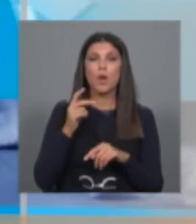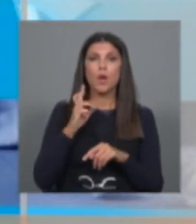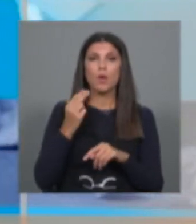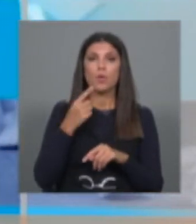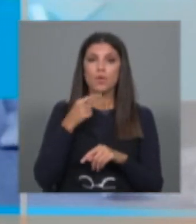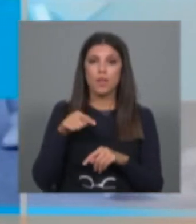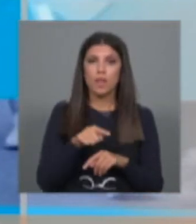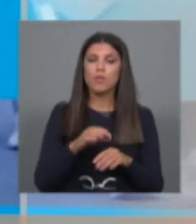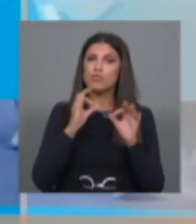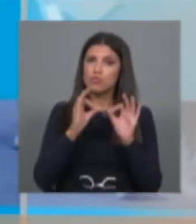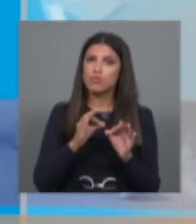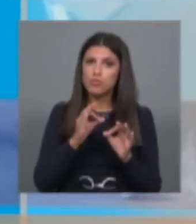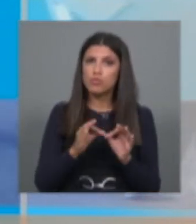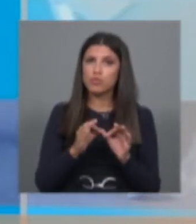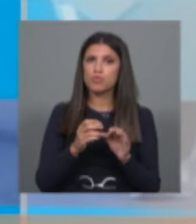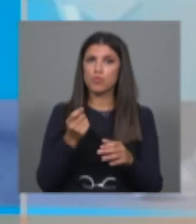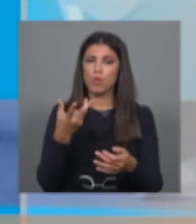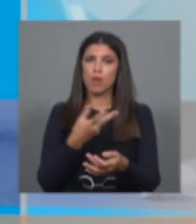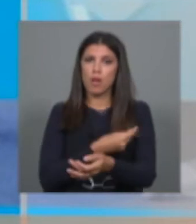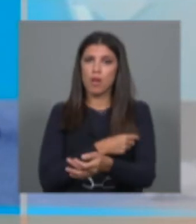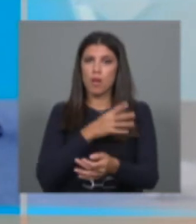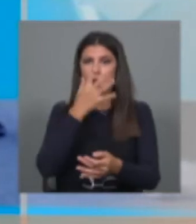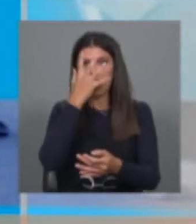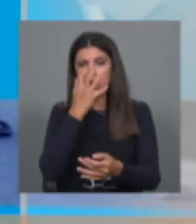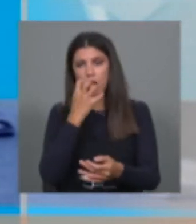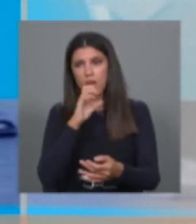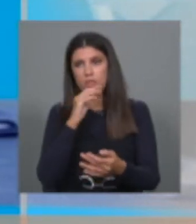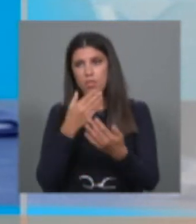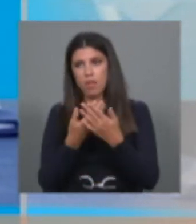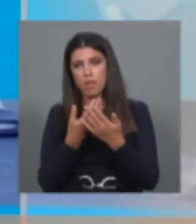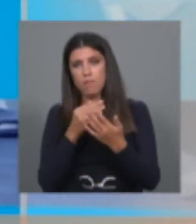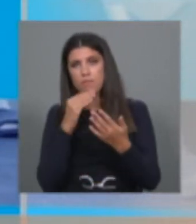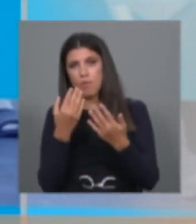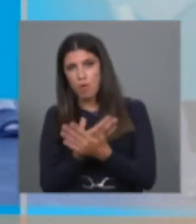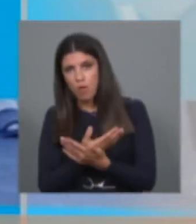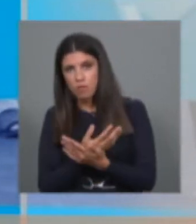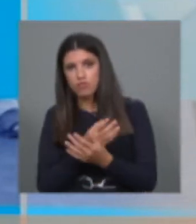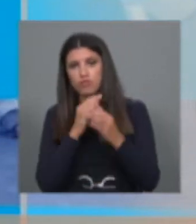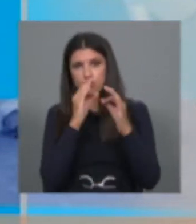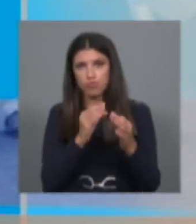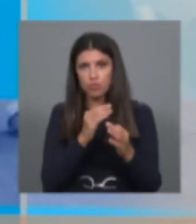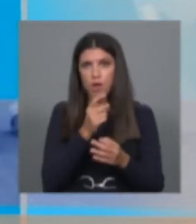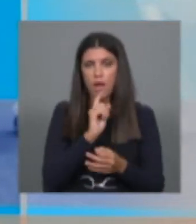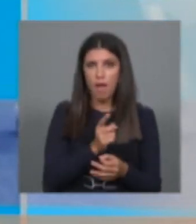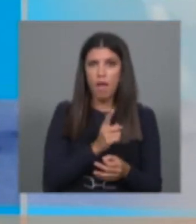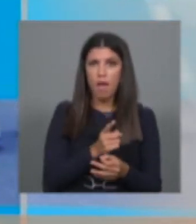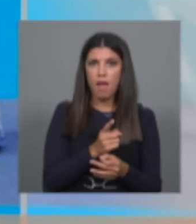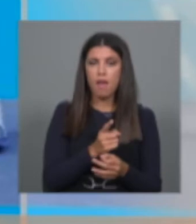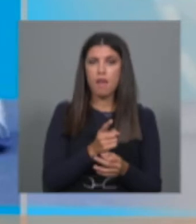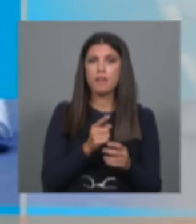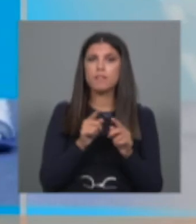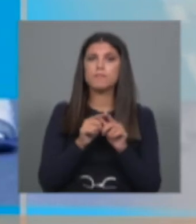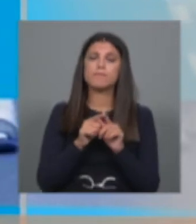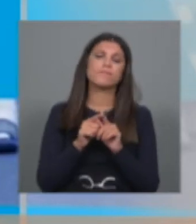dos subscritores do manifesto inicial pela legalização da eutanásia que deu início a